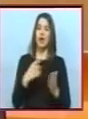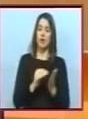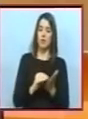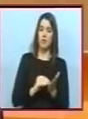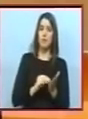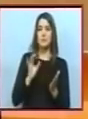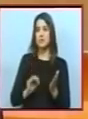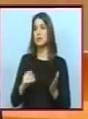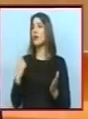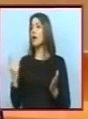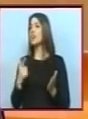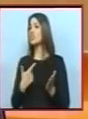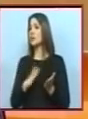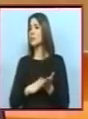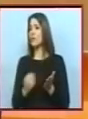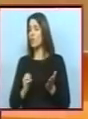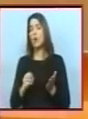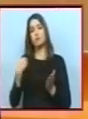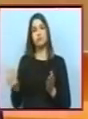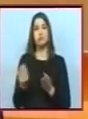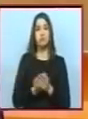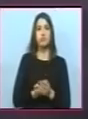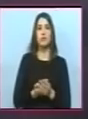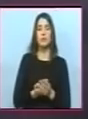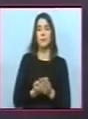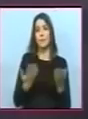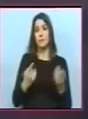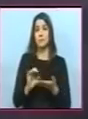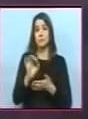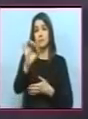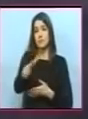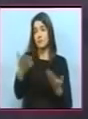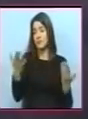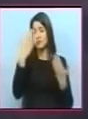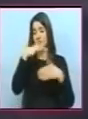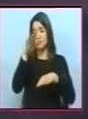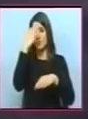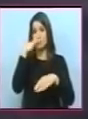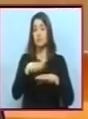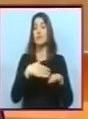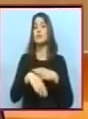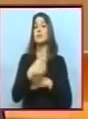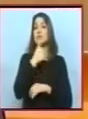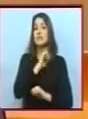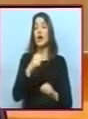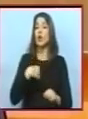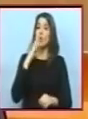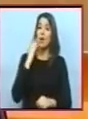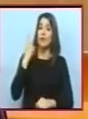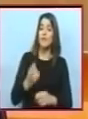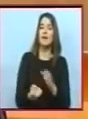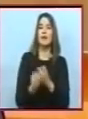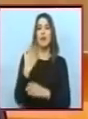testamento. Isso julgo que valia a pena pensar nisso, e deixo aqui o repto, façam como entender, na minha opinião, dever-se-ia criar um